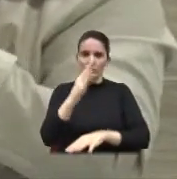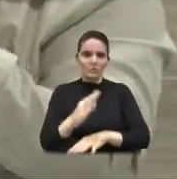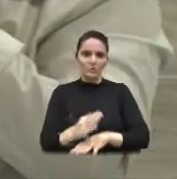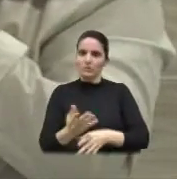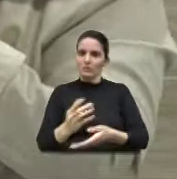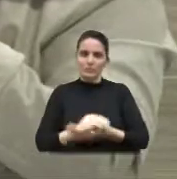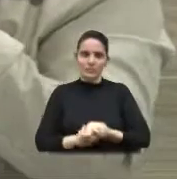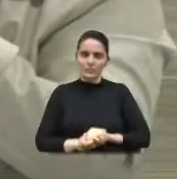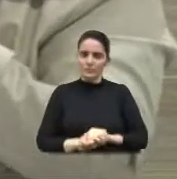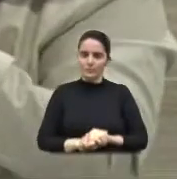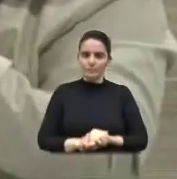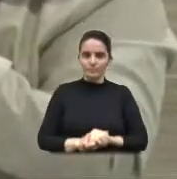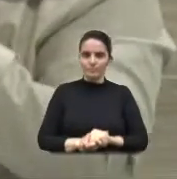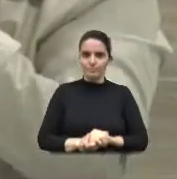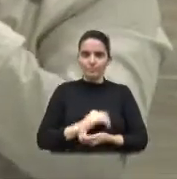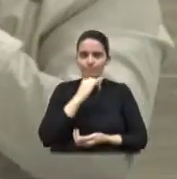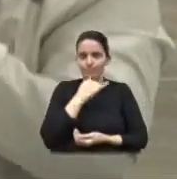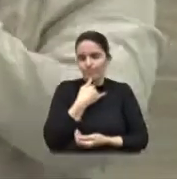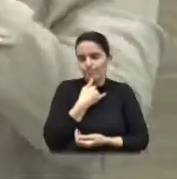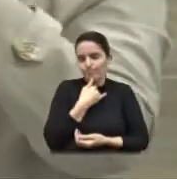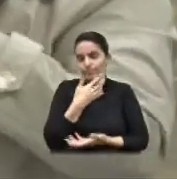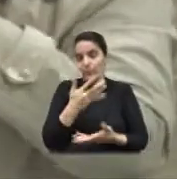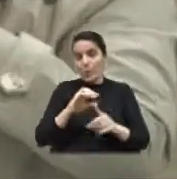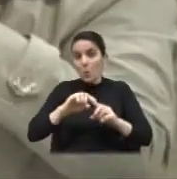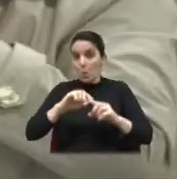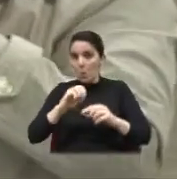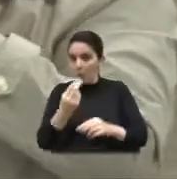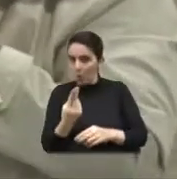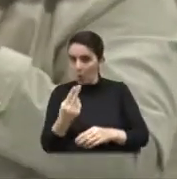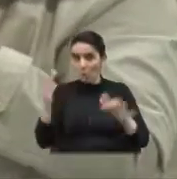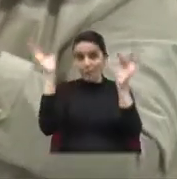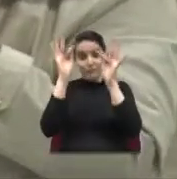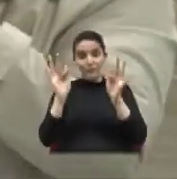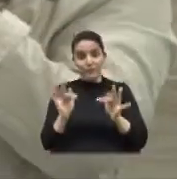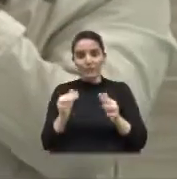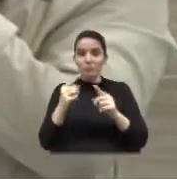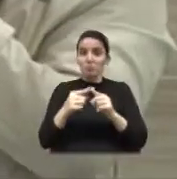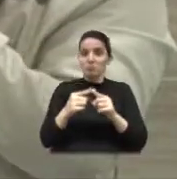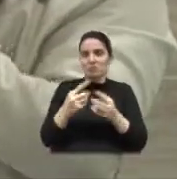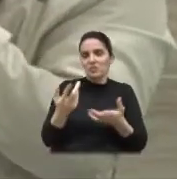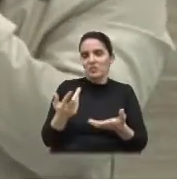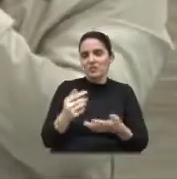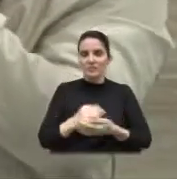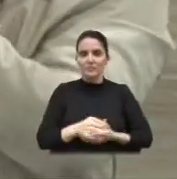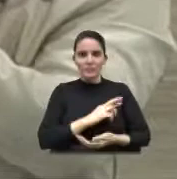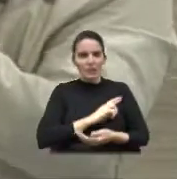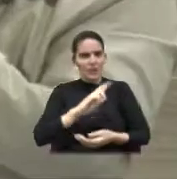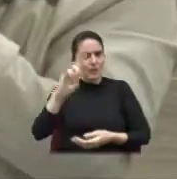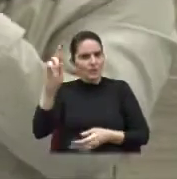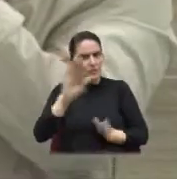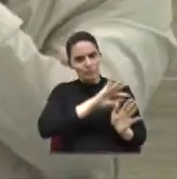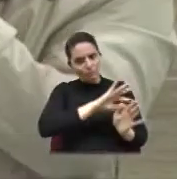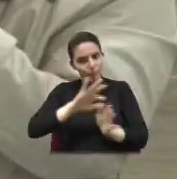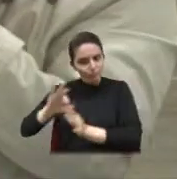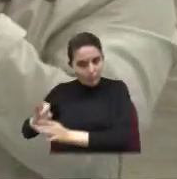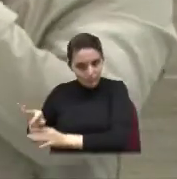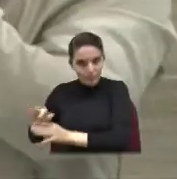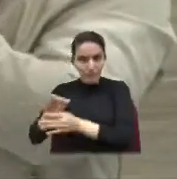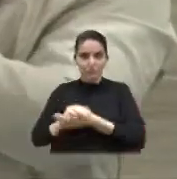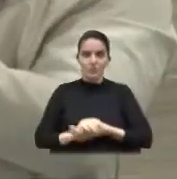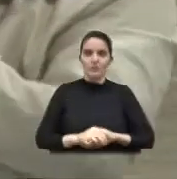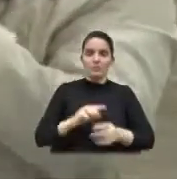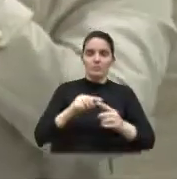cabe, infelizmente ou felizmente. Independente da questão religiosa, eu acho que determinadas situações,